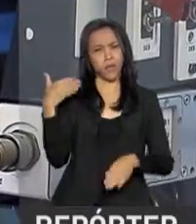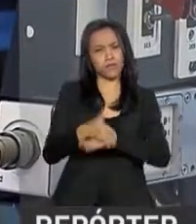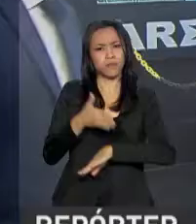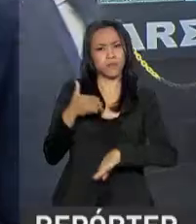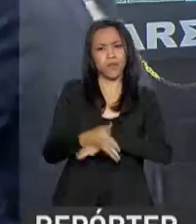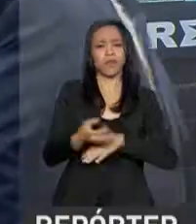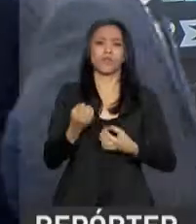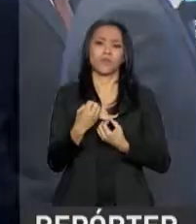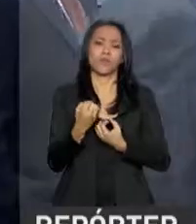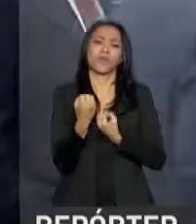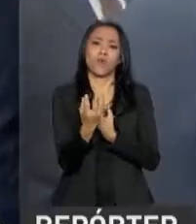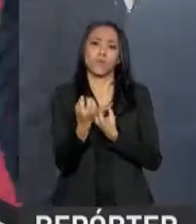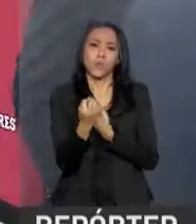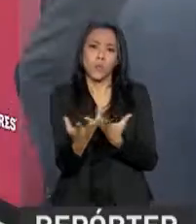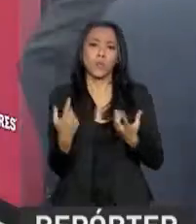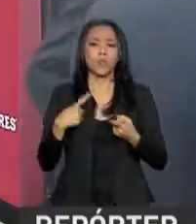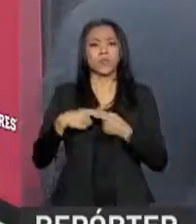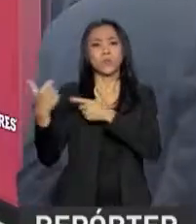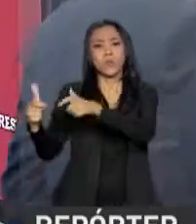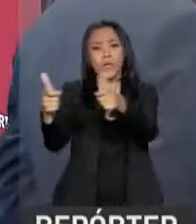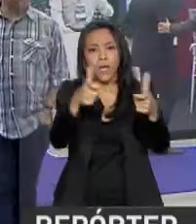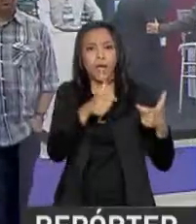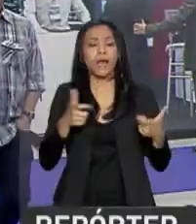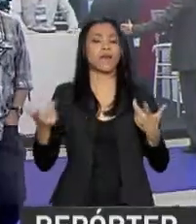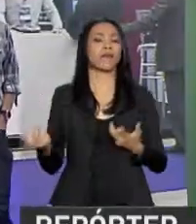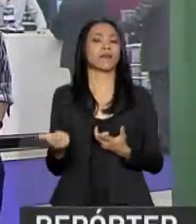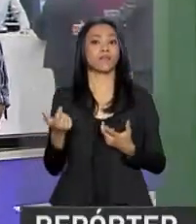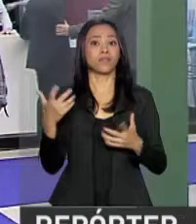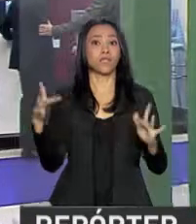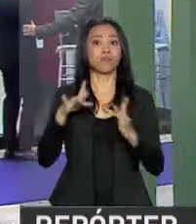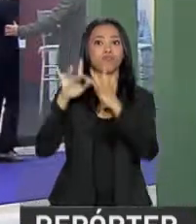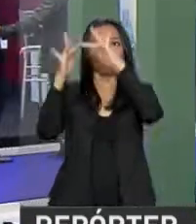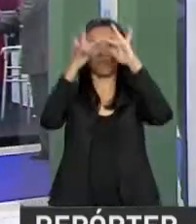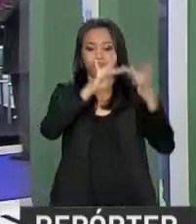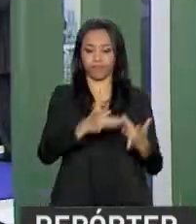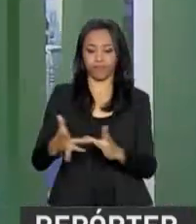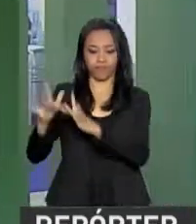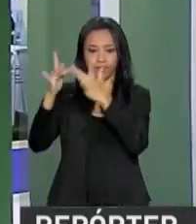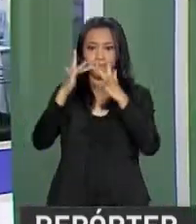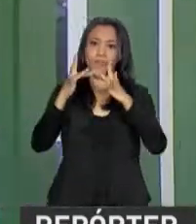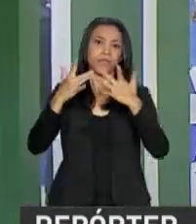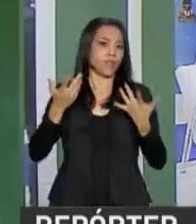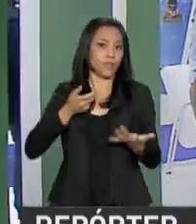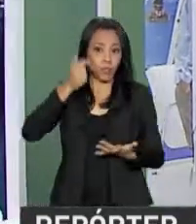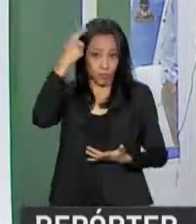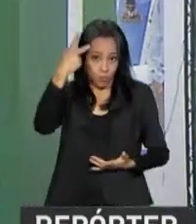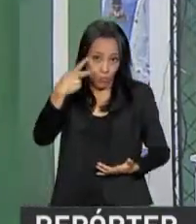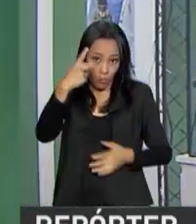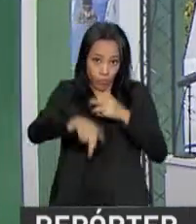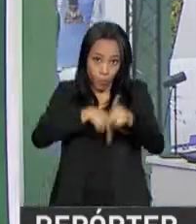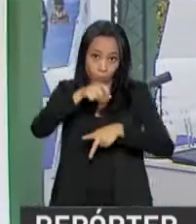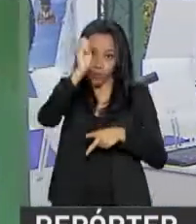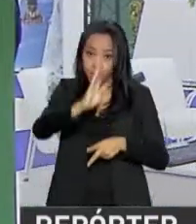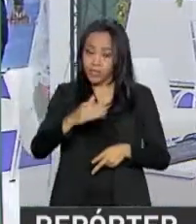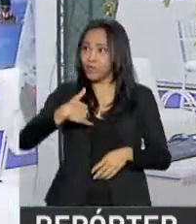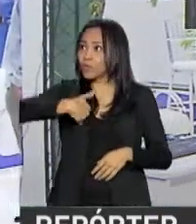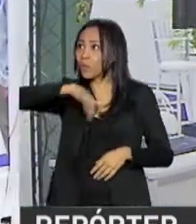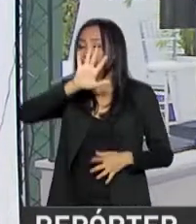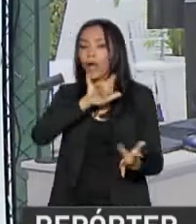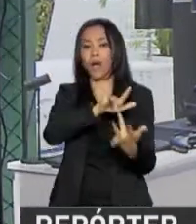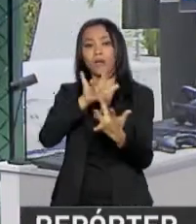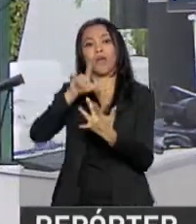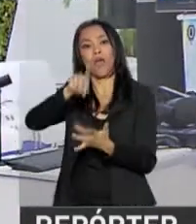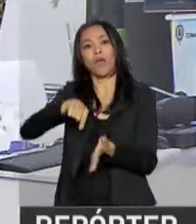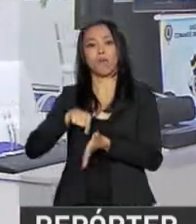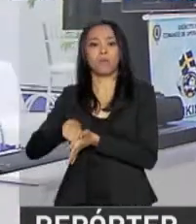informações lugares e conexões e o brasileiro está cada vez mais conectado é o que revela uma pesquisa do instituto